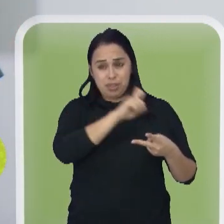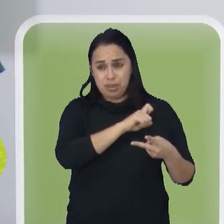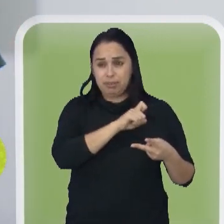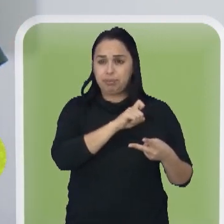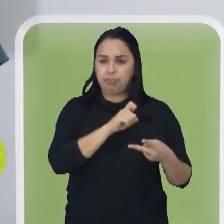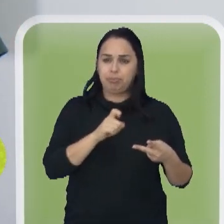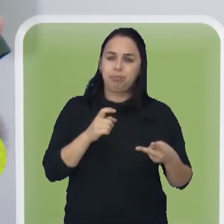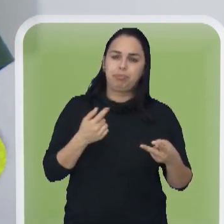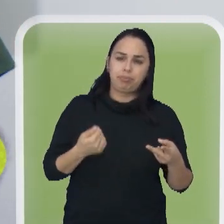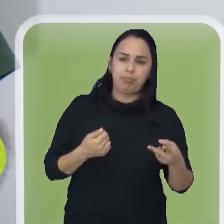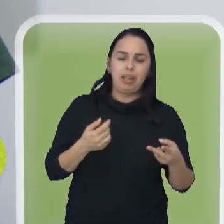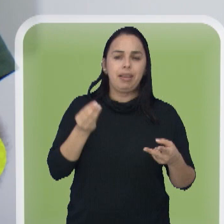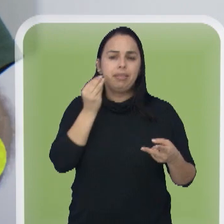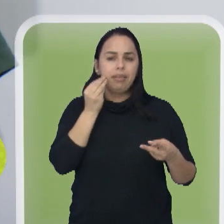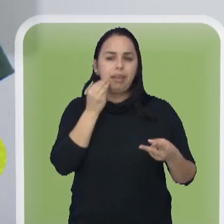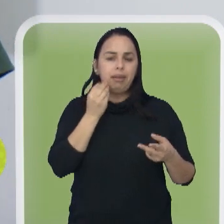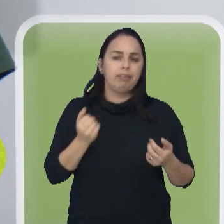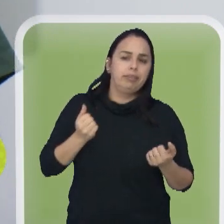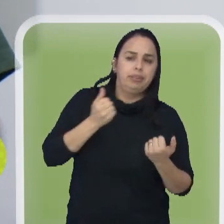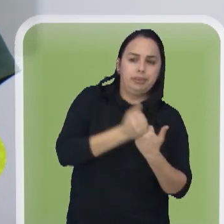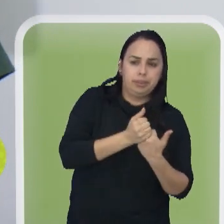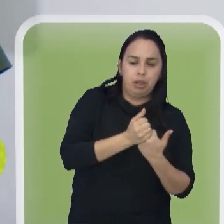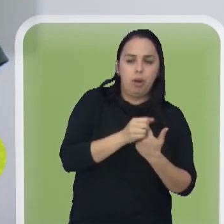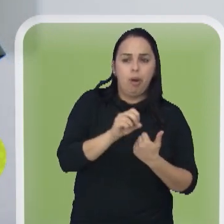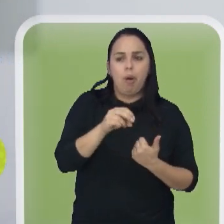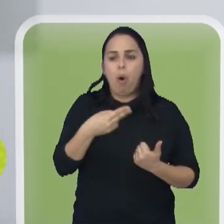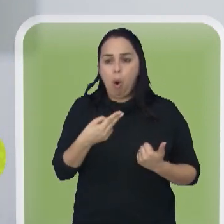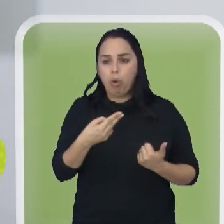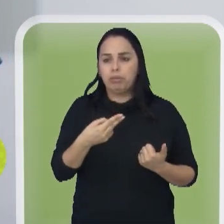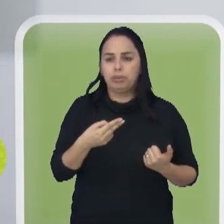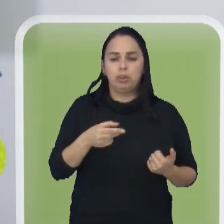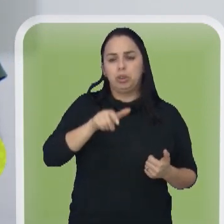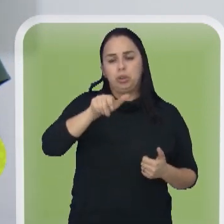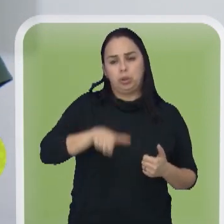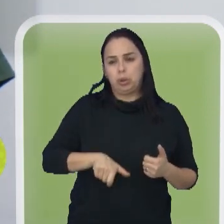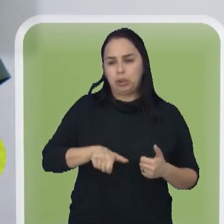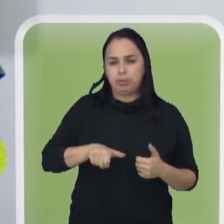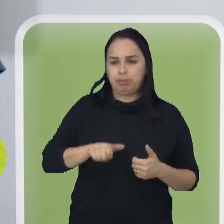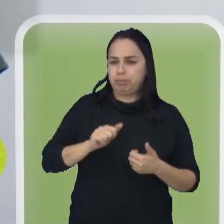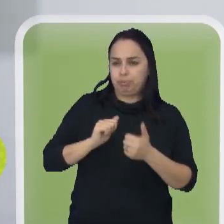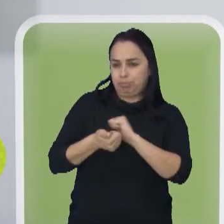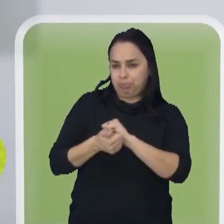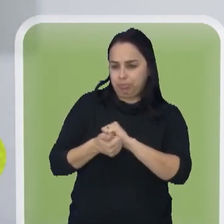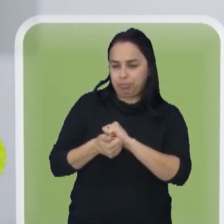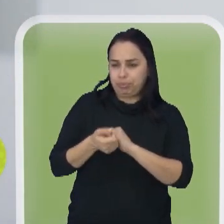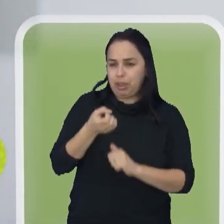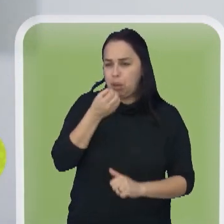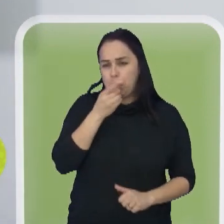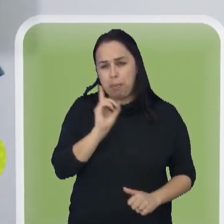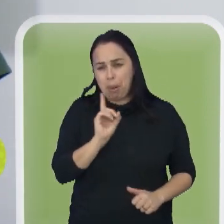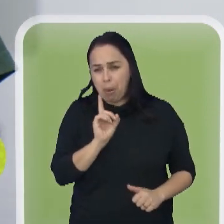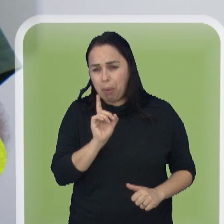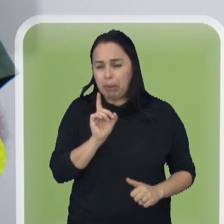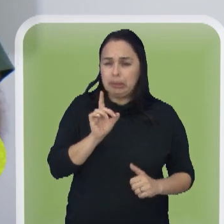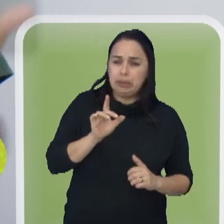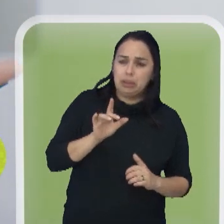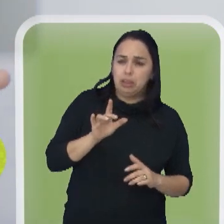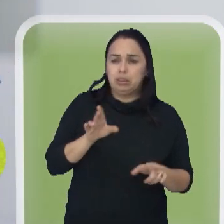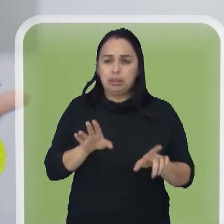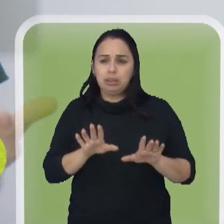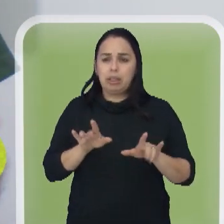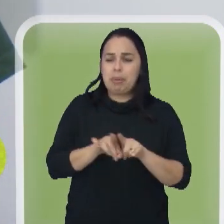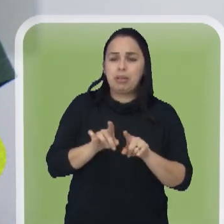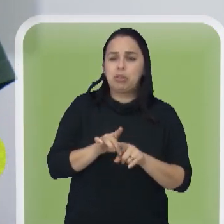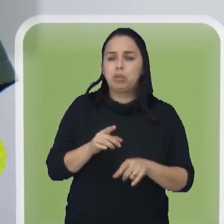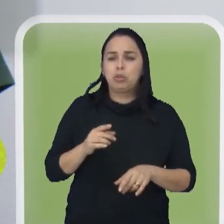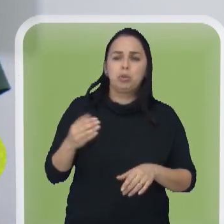jogar improvisado ou jogar com jogadores que não estavam sendo muito bem utilizados ou não estavam jogando muito,